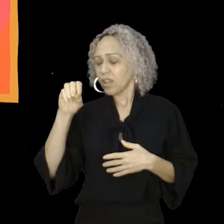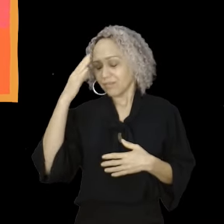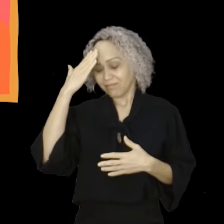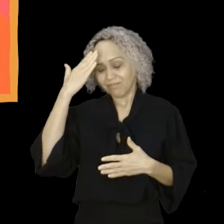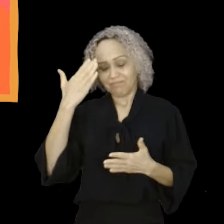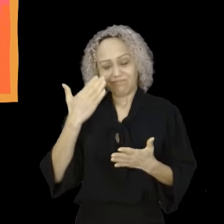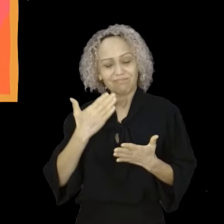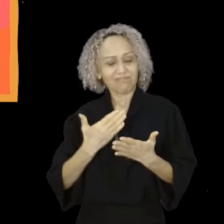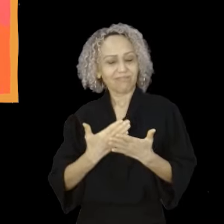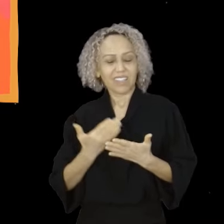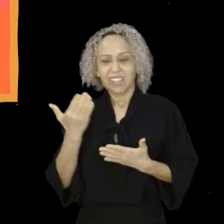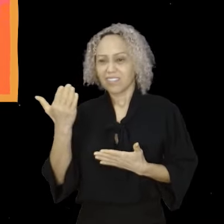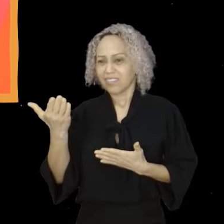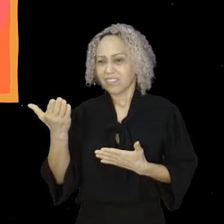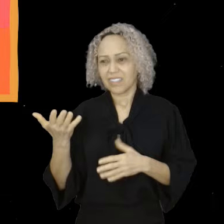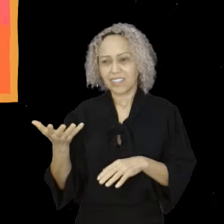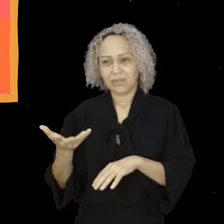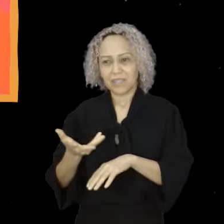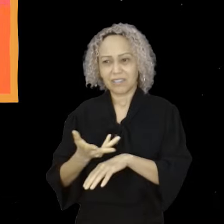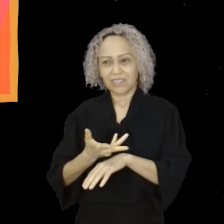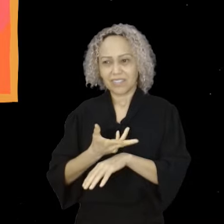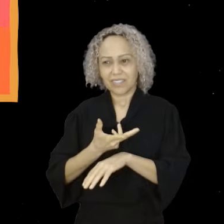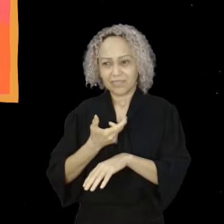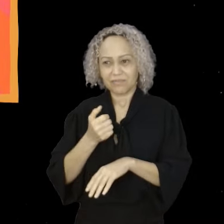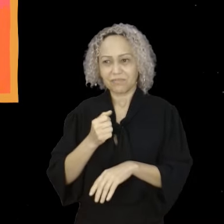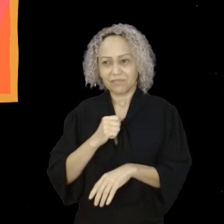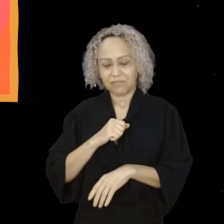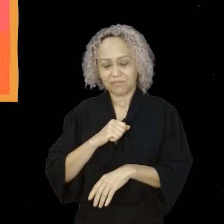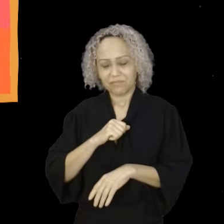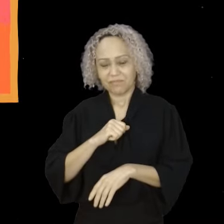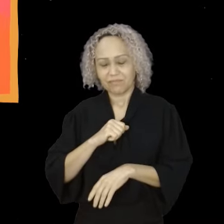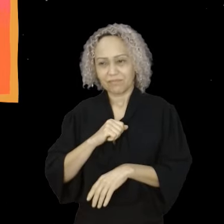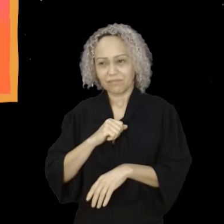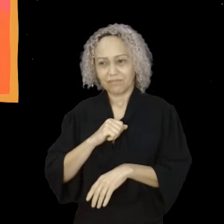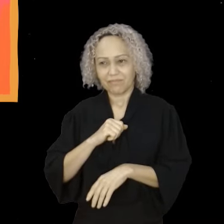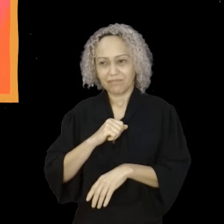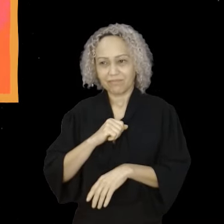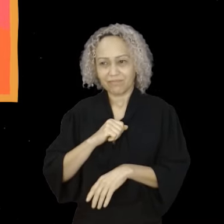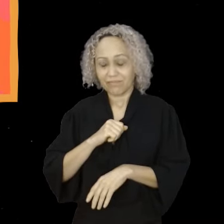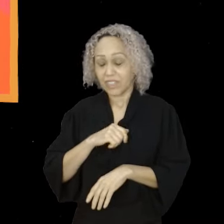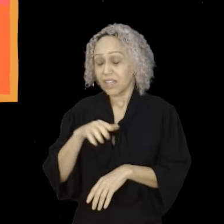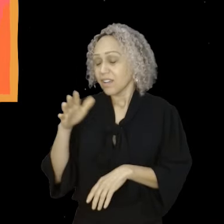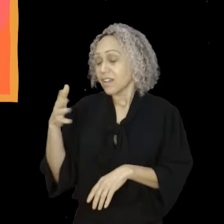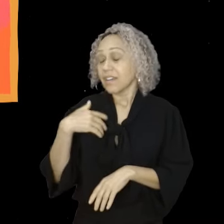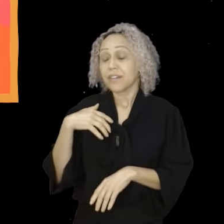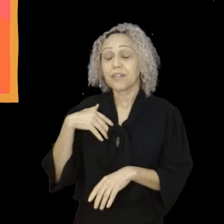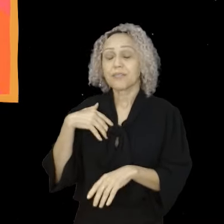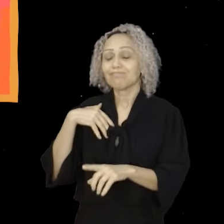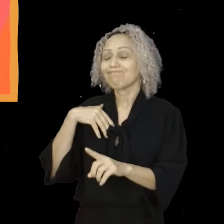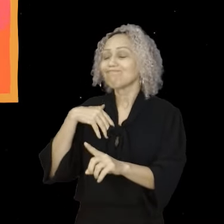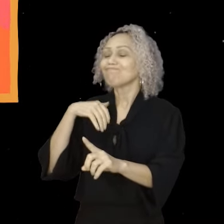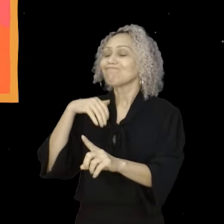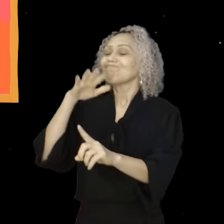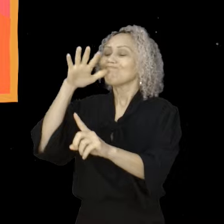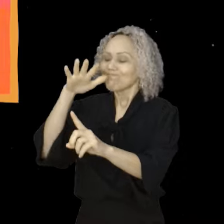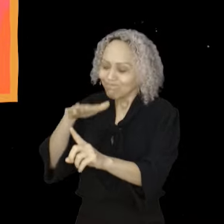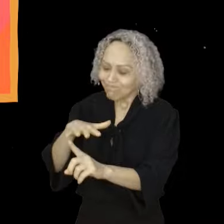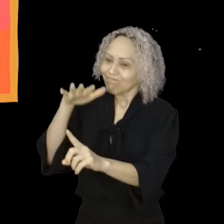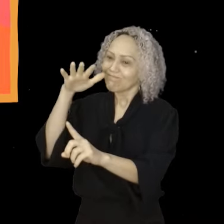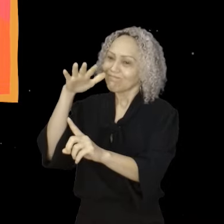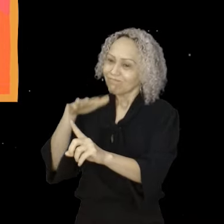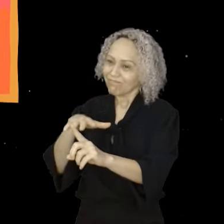você, que eu podia te ter como um ídolo, porque você era uma pessoa